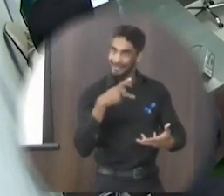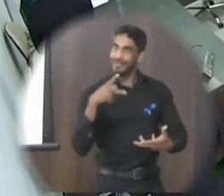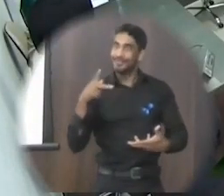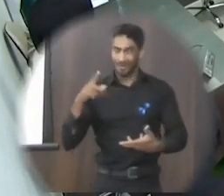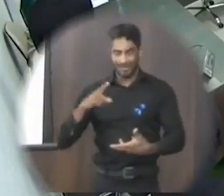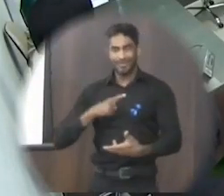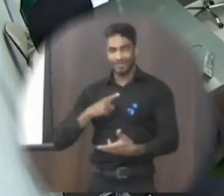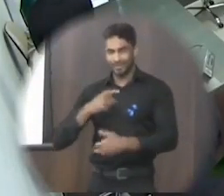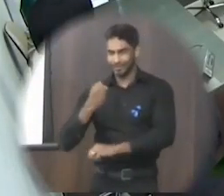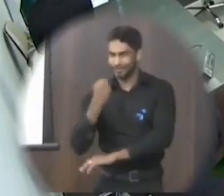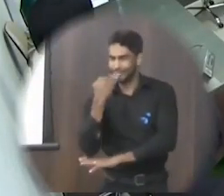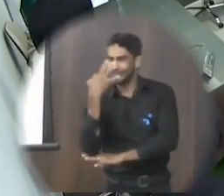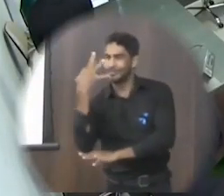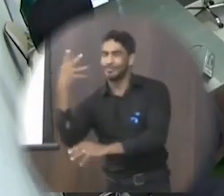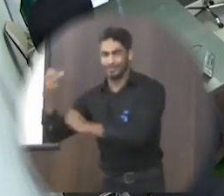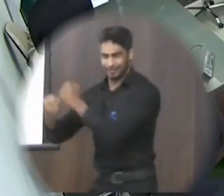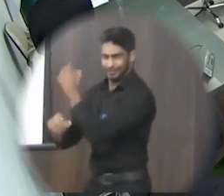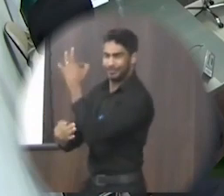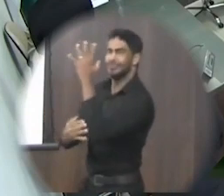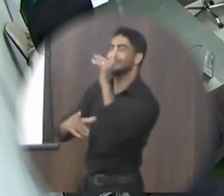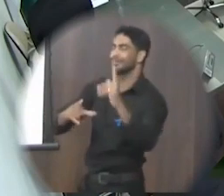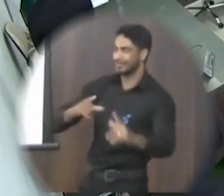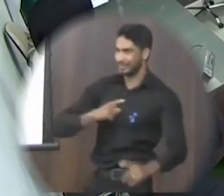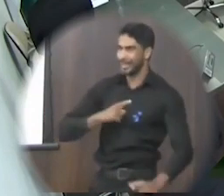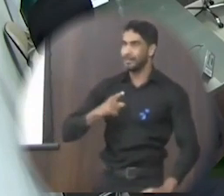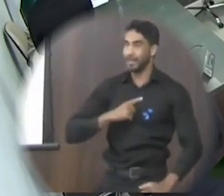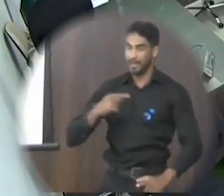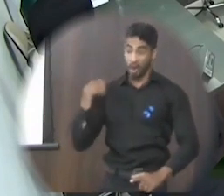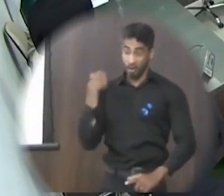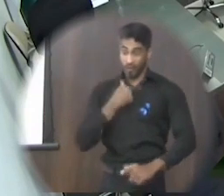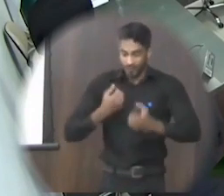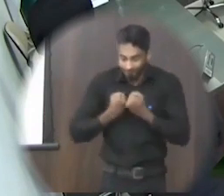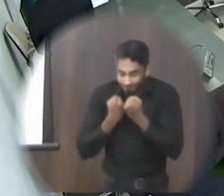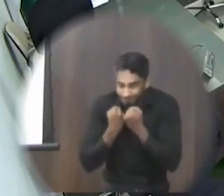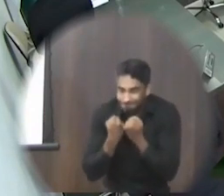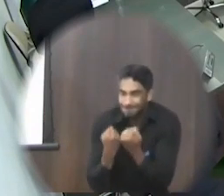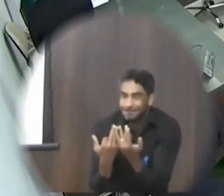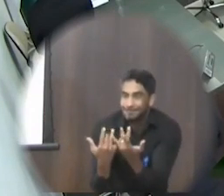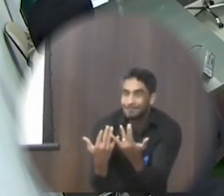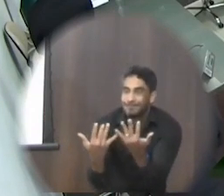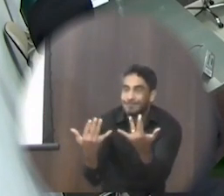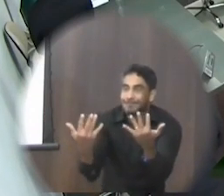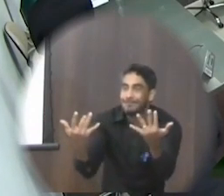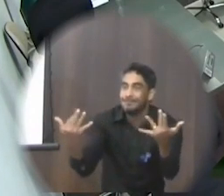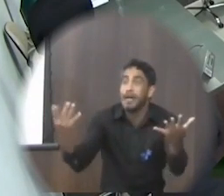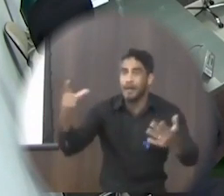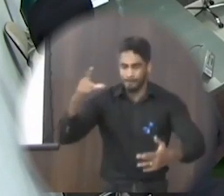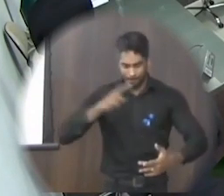Nossos